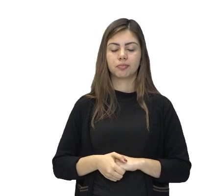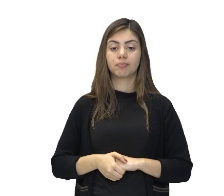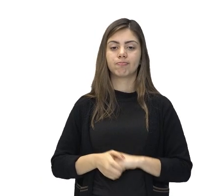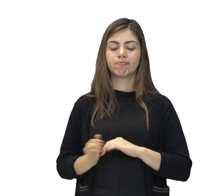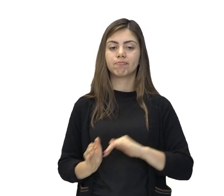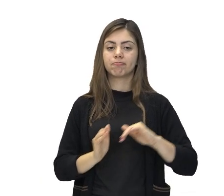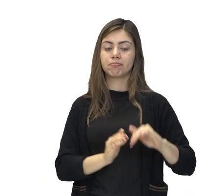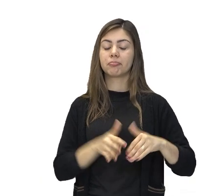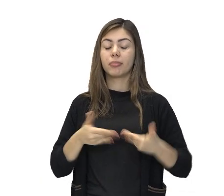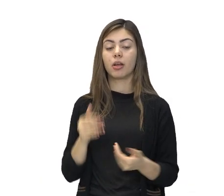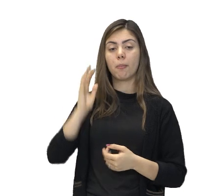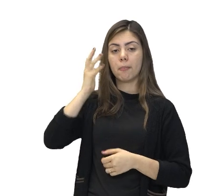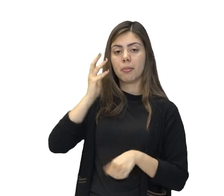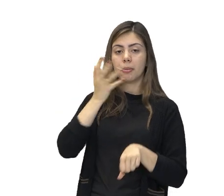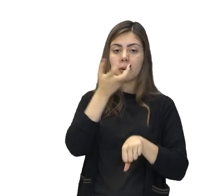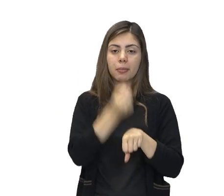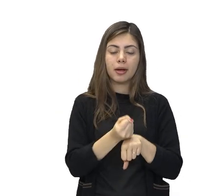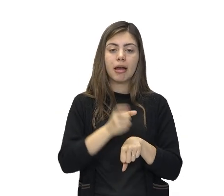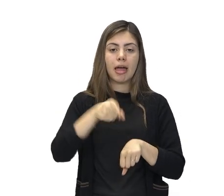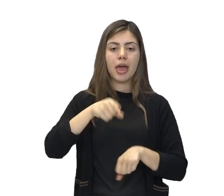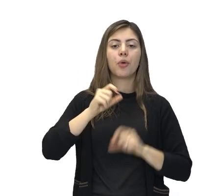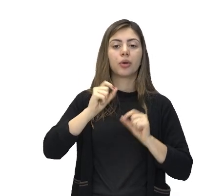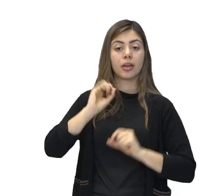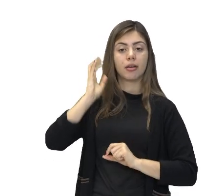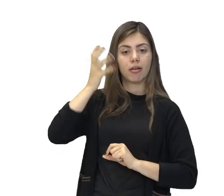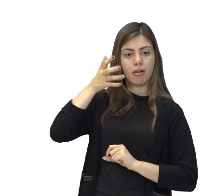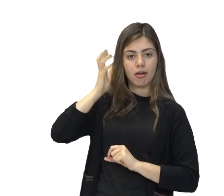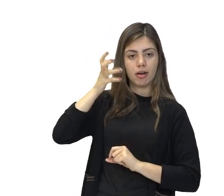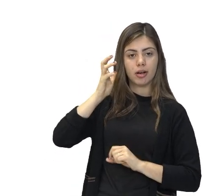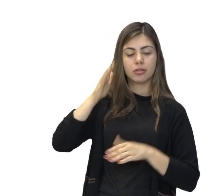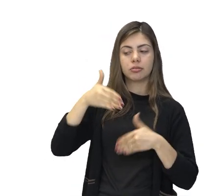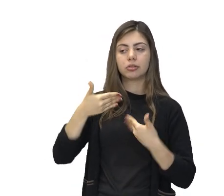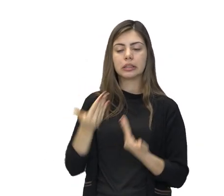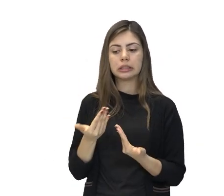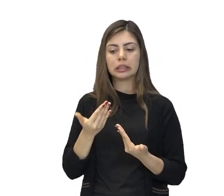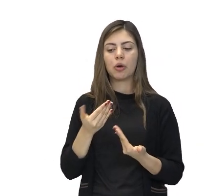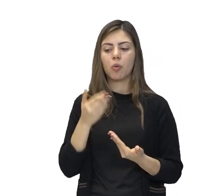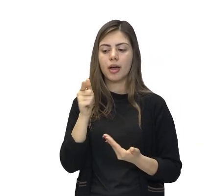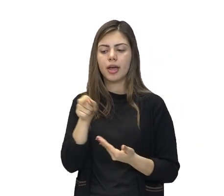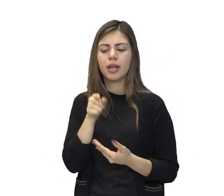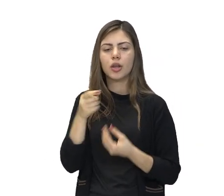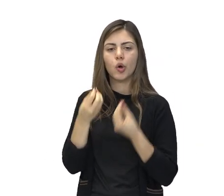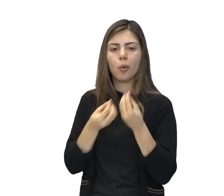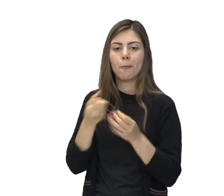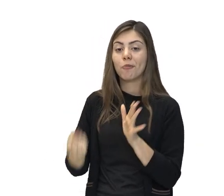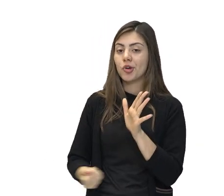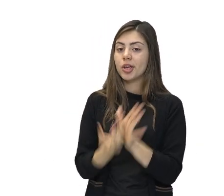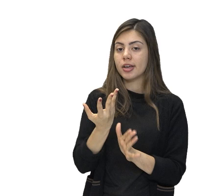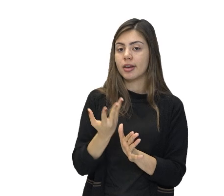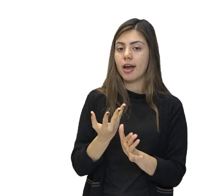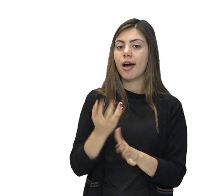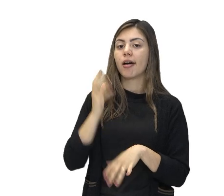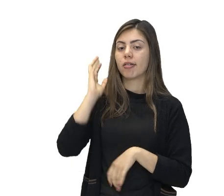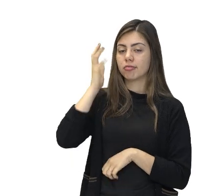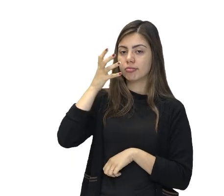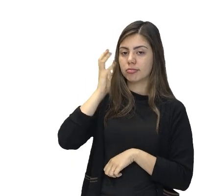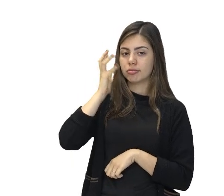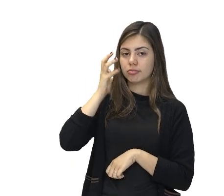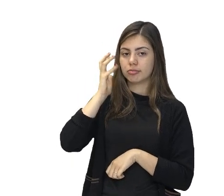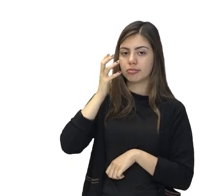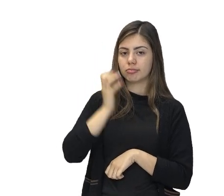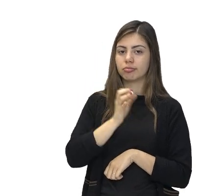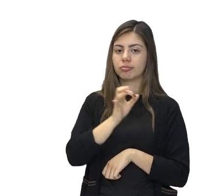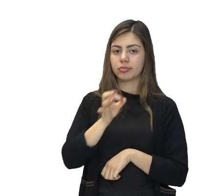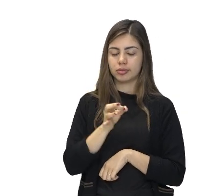podcasts são programas de rádio, então, a priori, os podcasts foram desenvolvidos para serem programas de rádio, ou melhor,